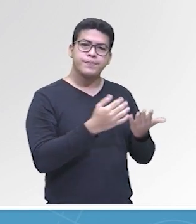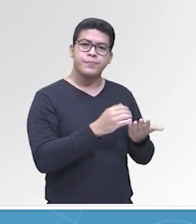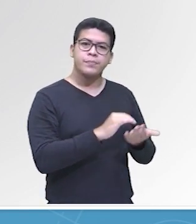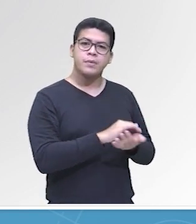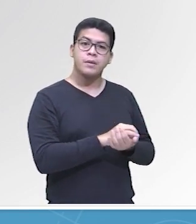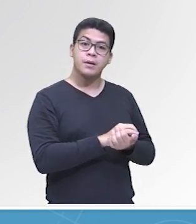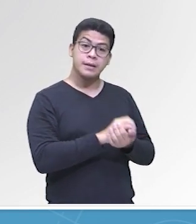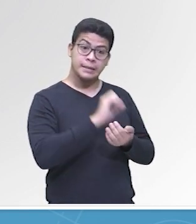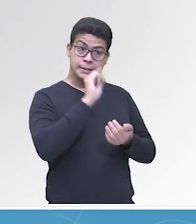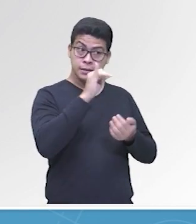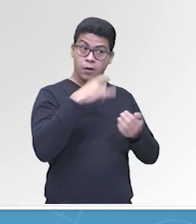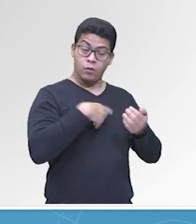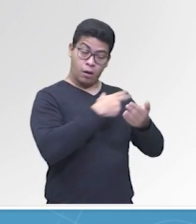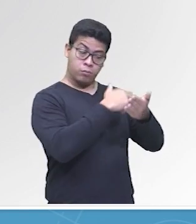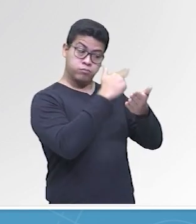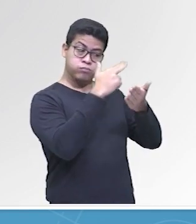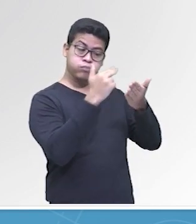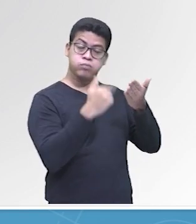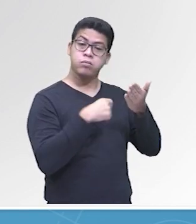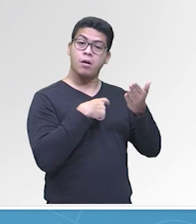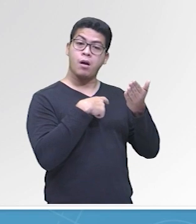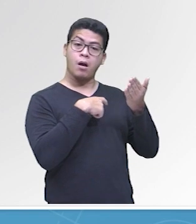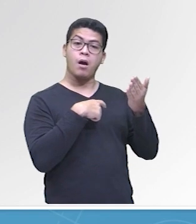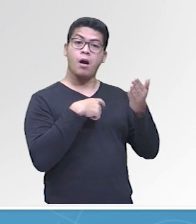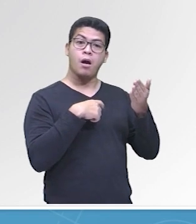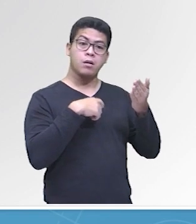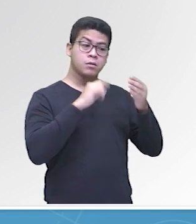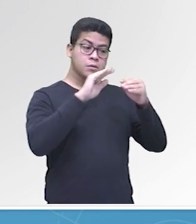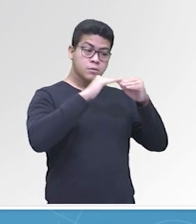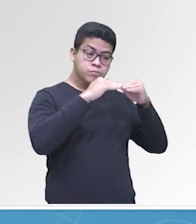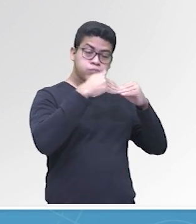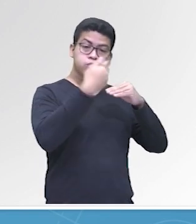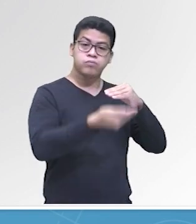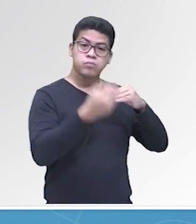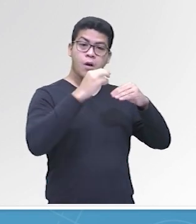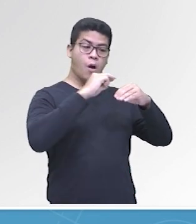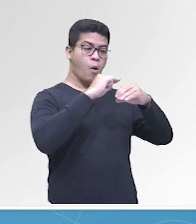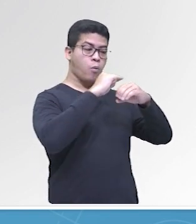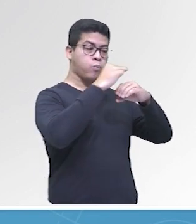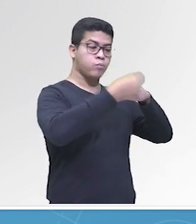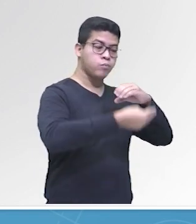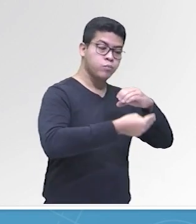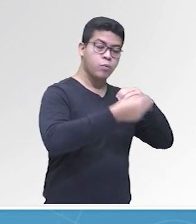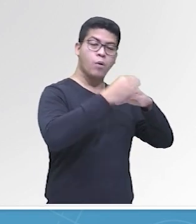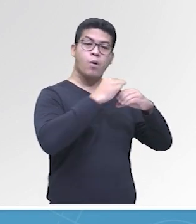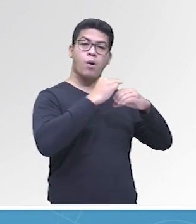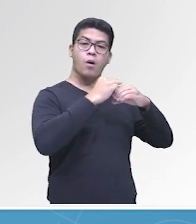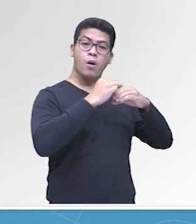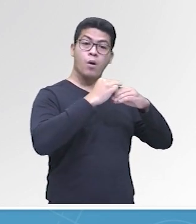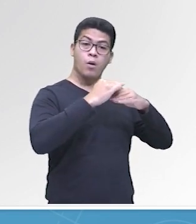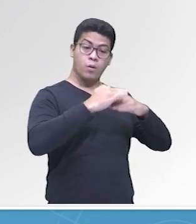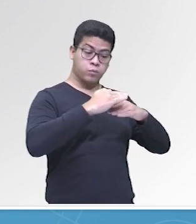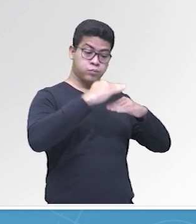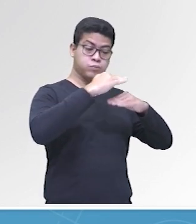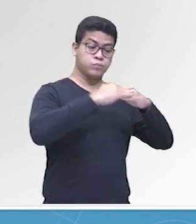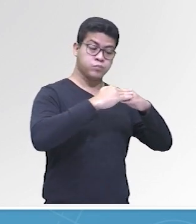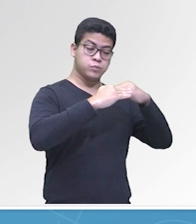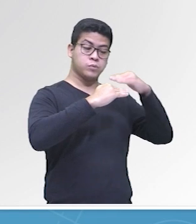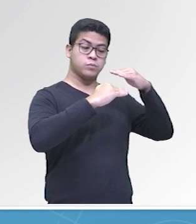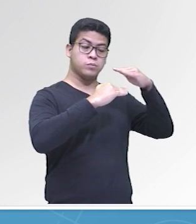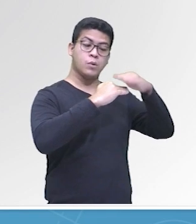a parede celular, além da membrana plasmática, o que mais pediu? Os plastos. Então,